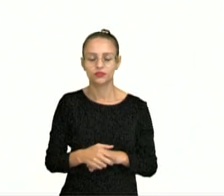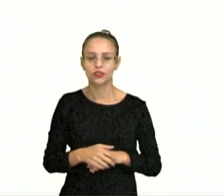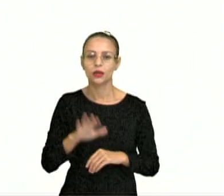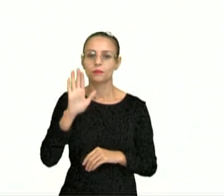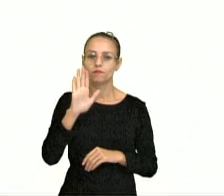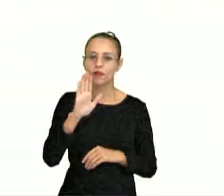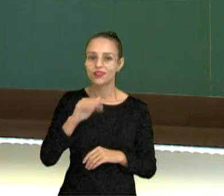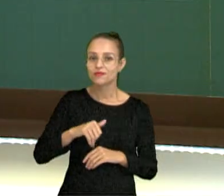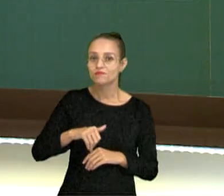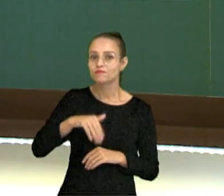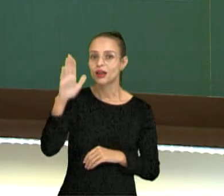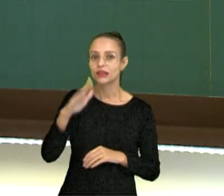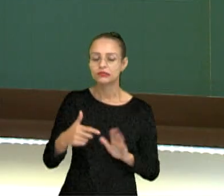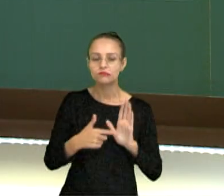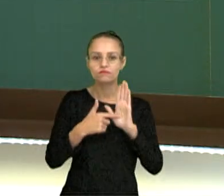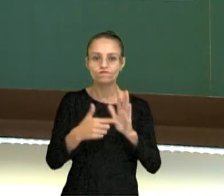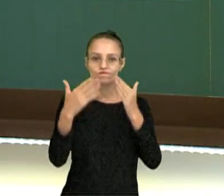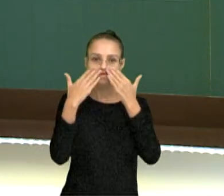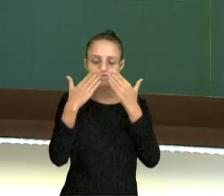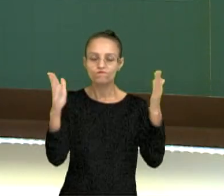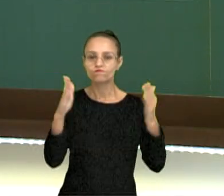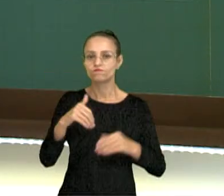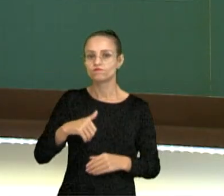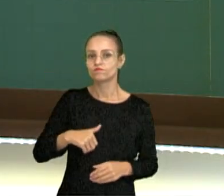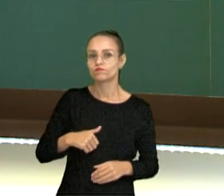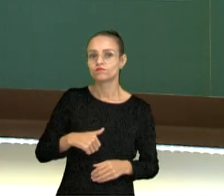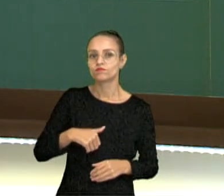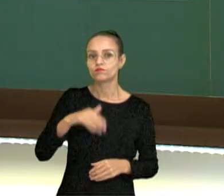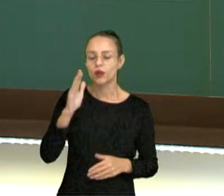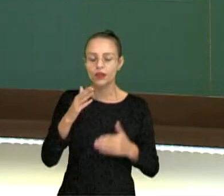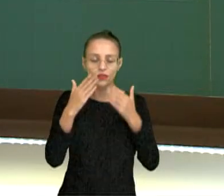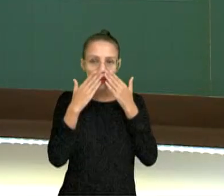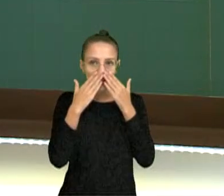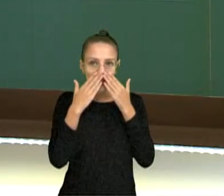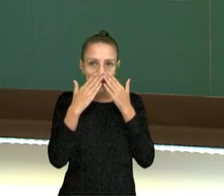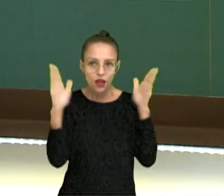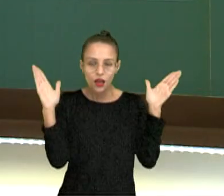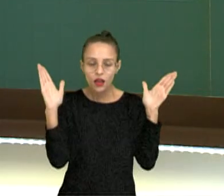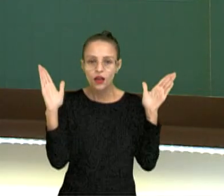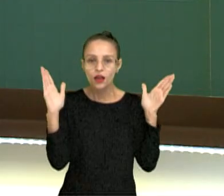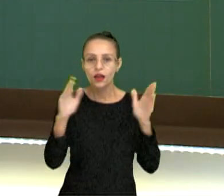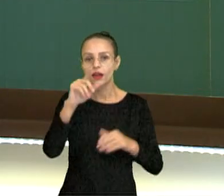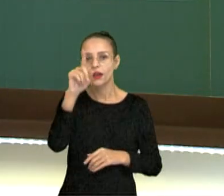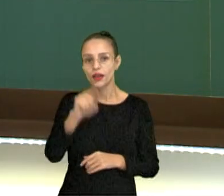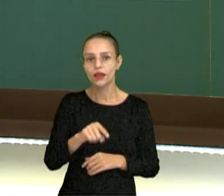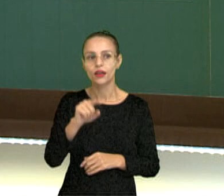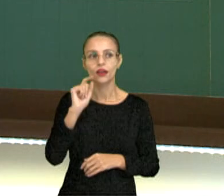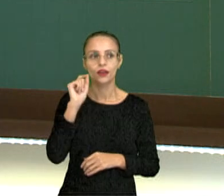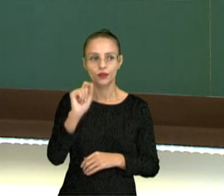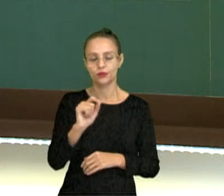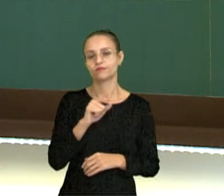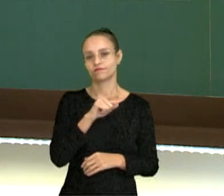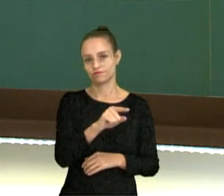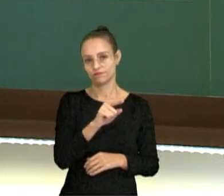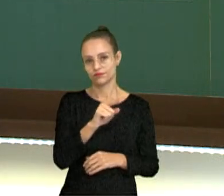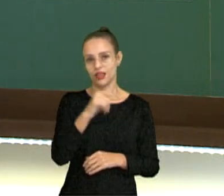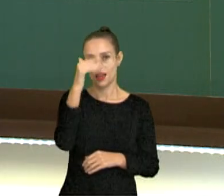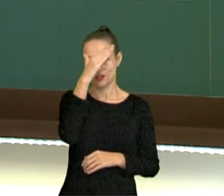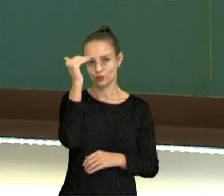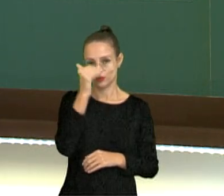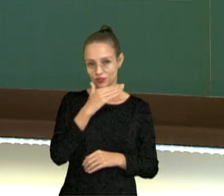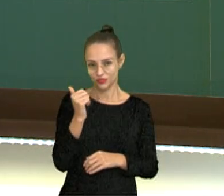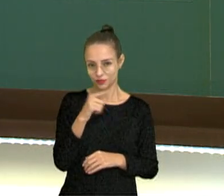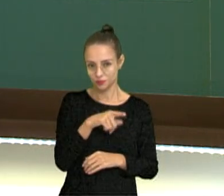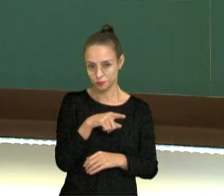que as mais significativas, as mais gritantes, nós vamos dizer assim, são na